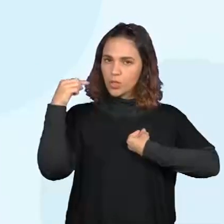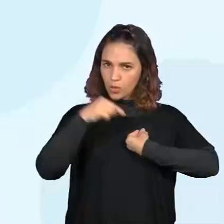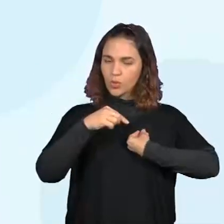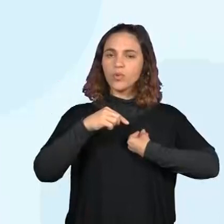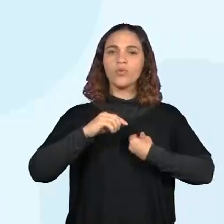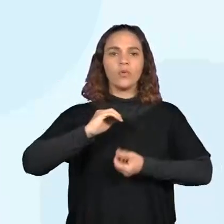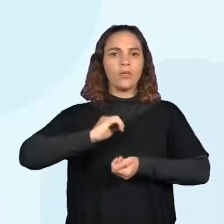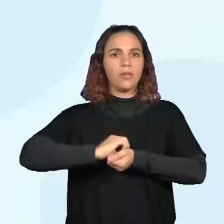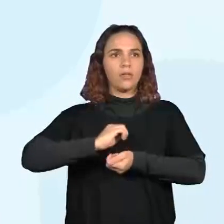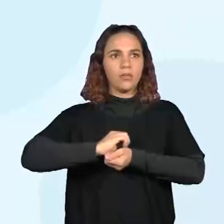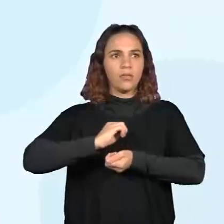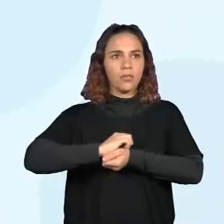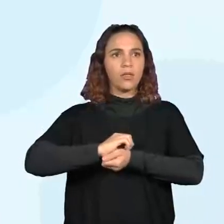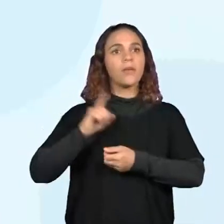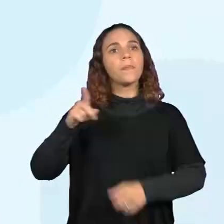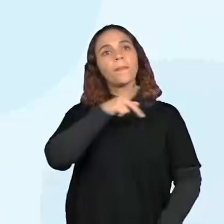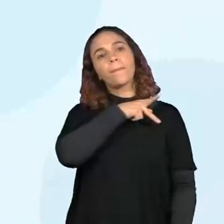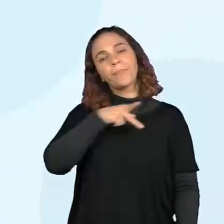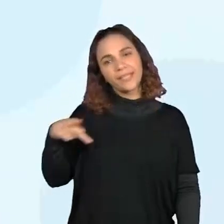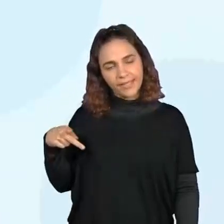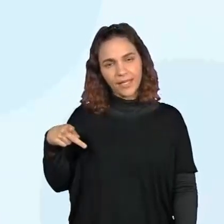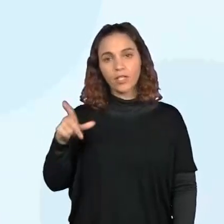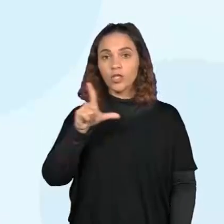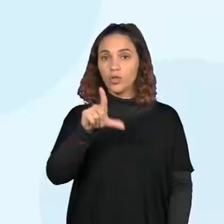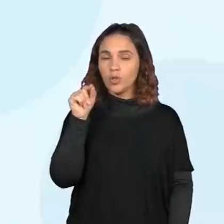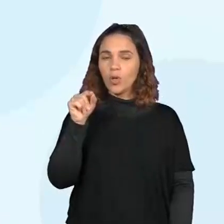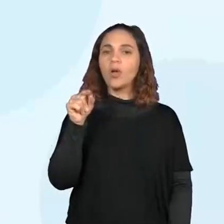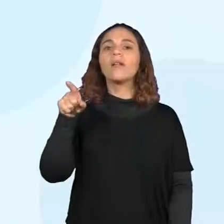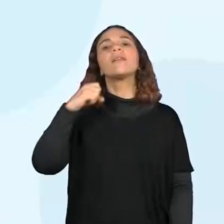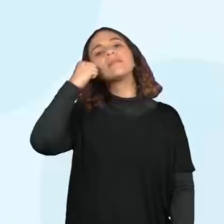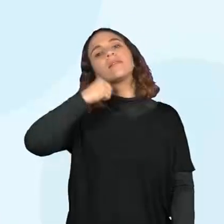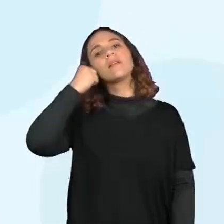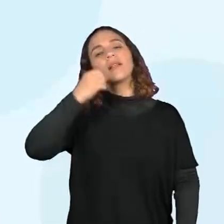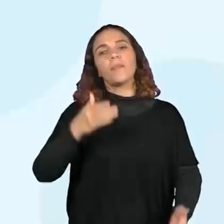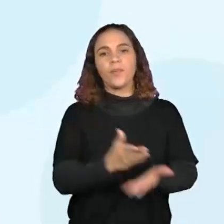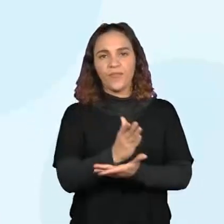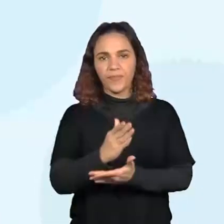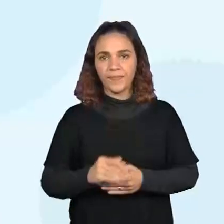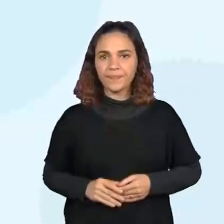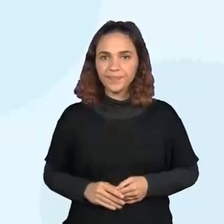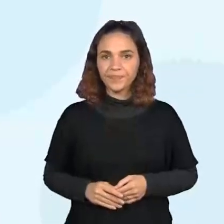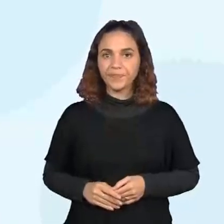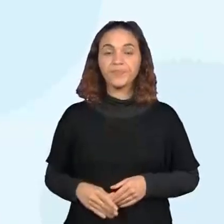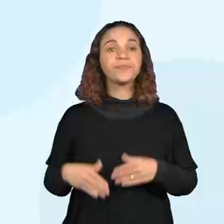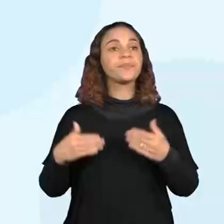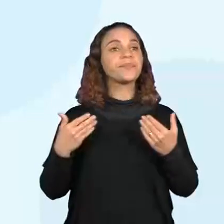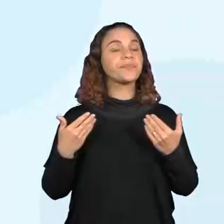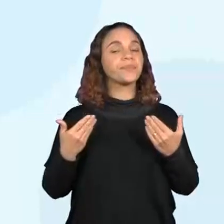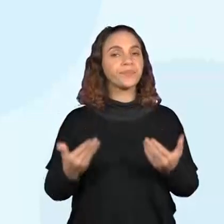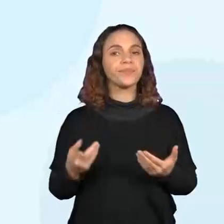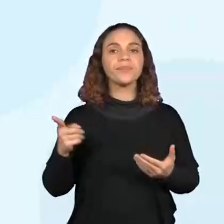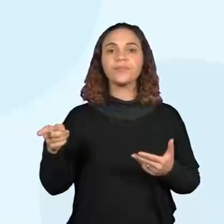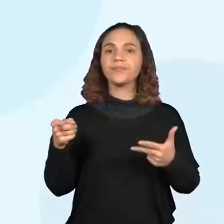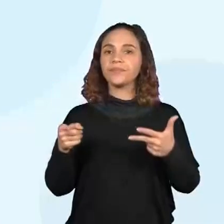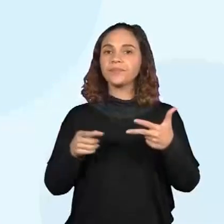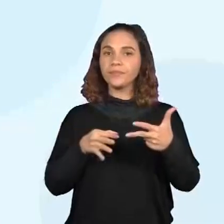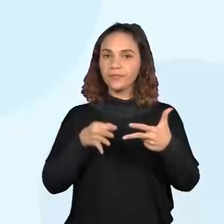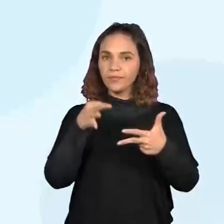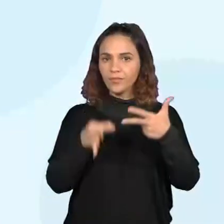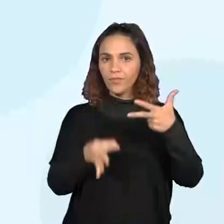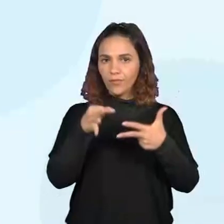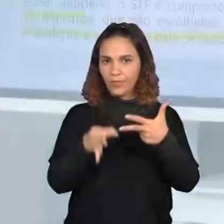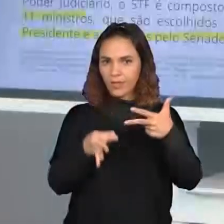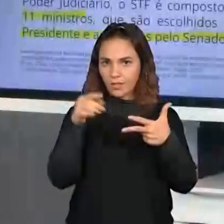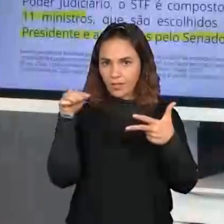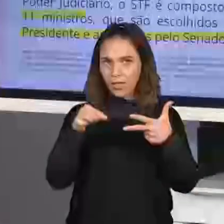presidente e aprovado pelo Senado. Olha só, então, o Poder Judiciário, ele